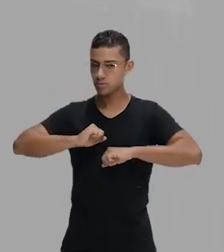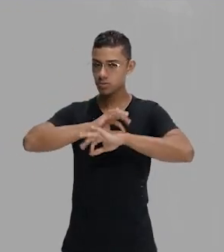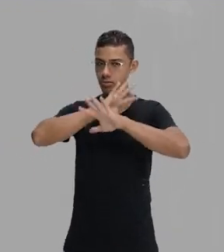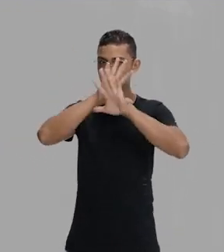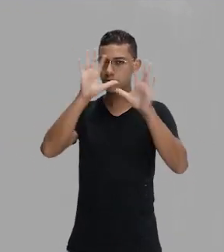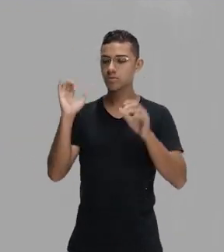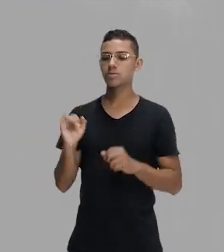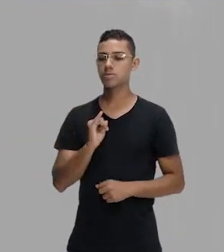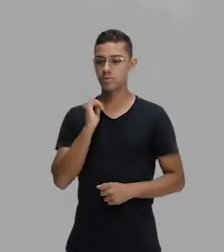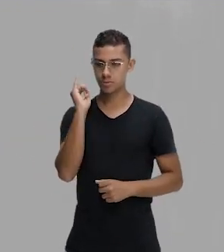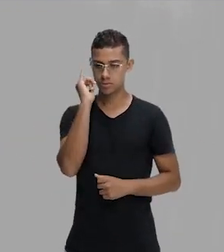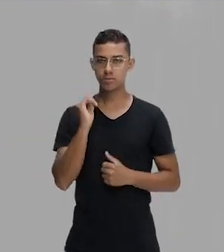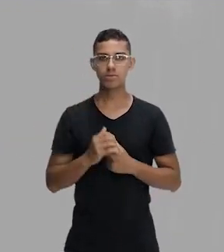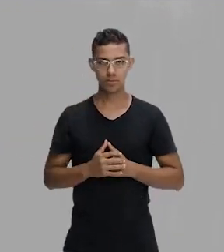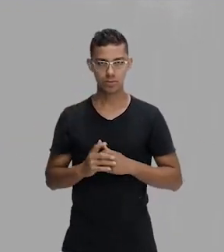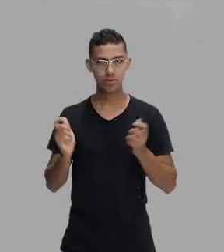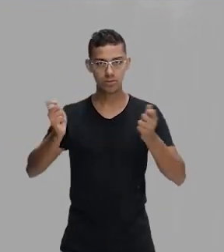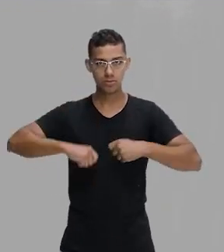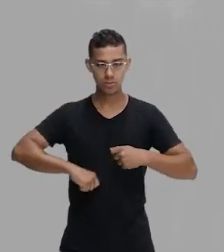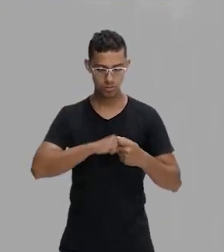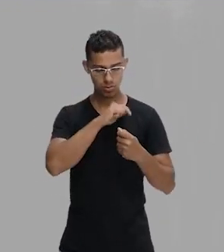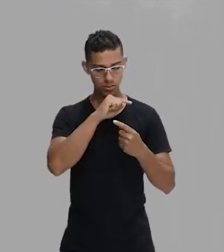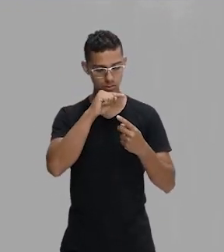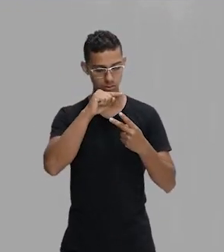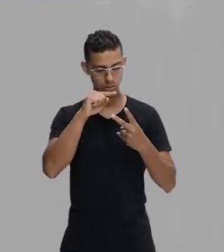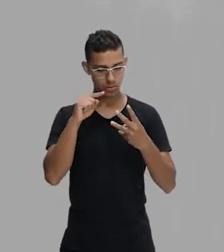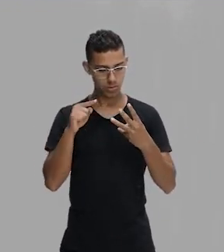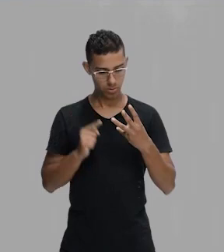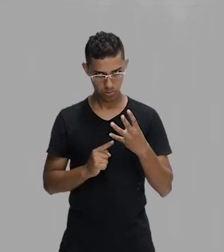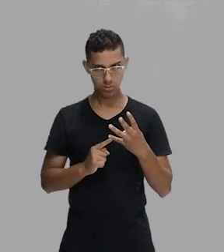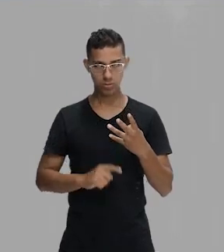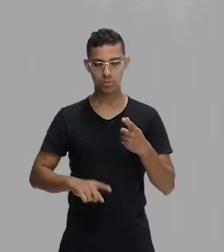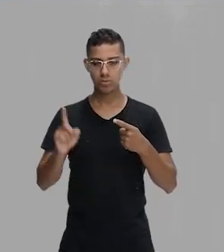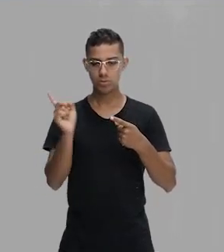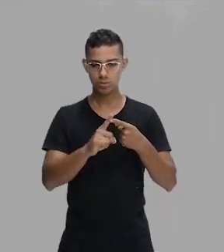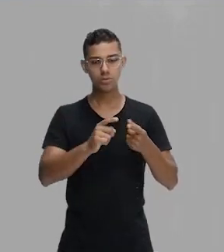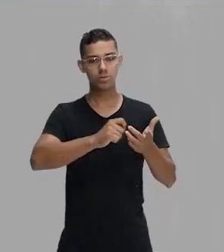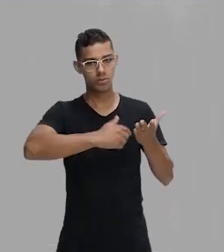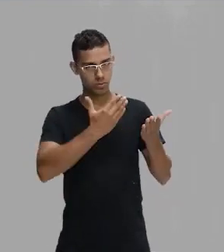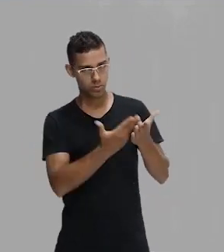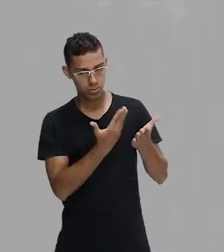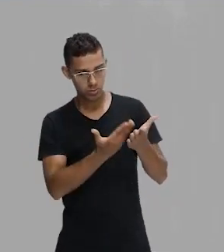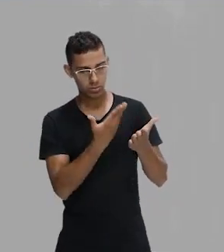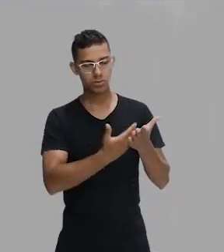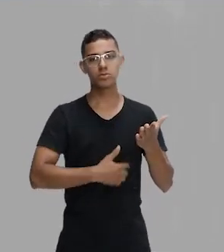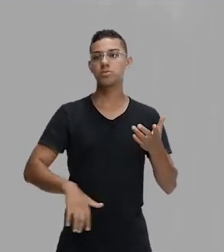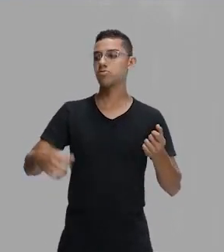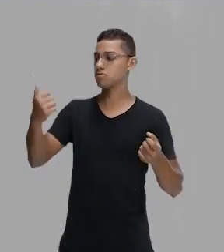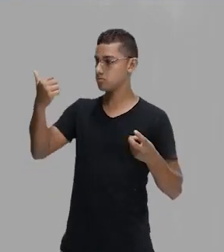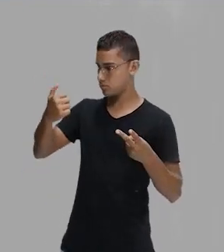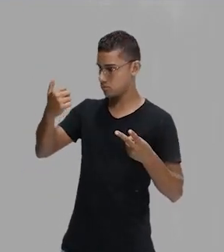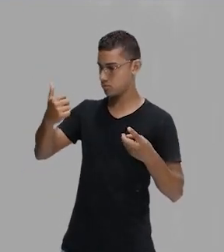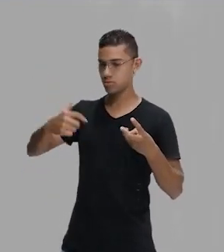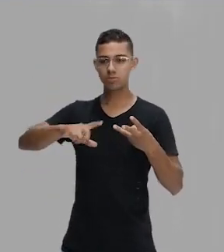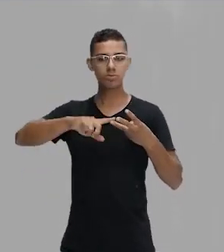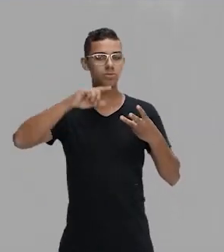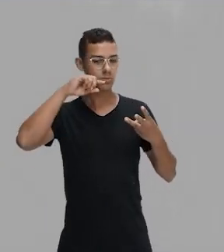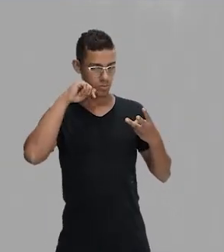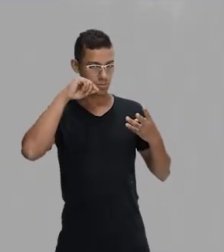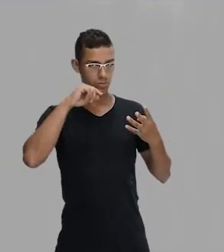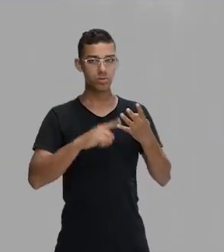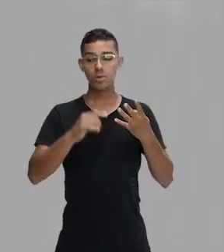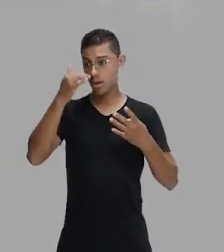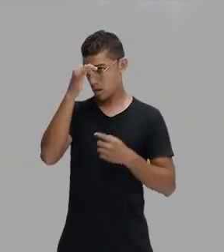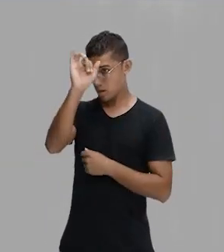coisa importante. Você precisa ter todo o material perto de você para evitar a dispersão, evitar perder a